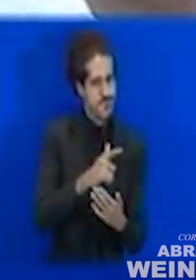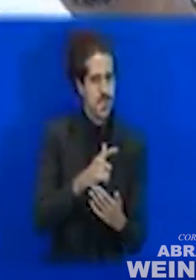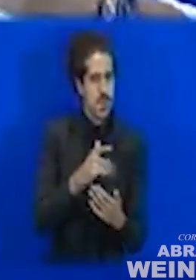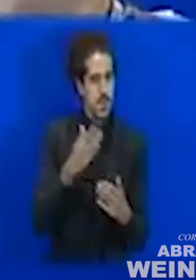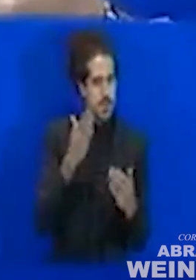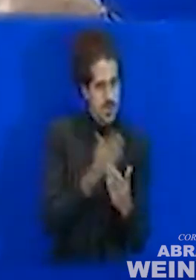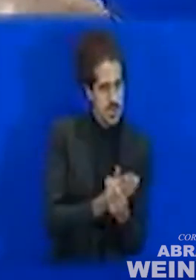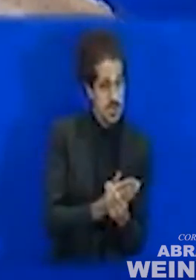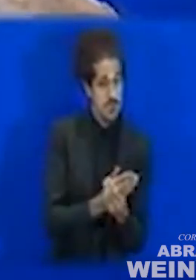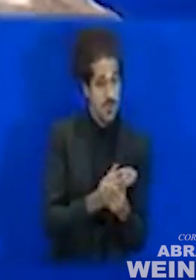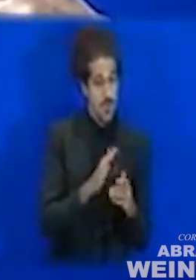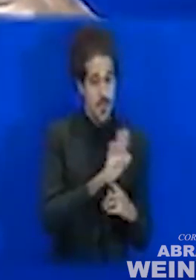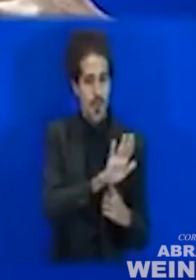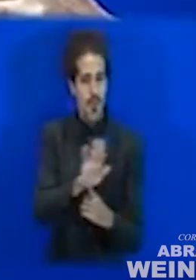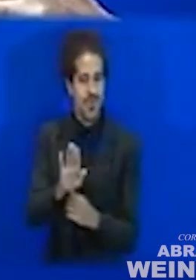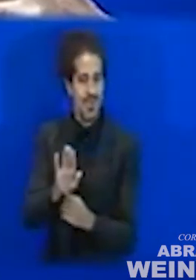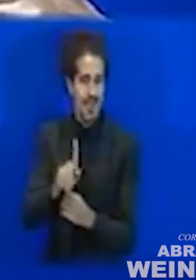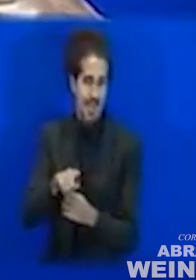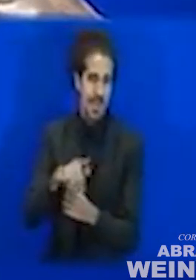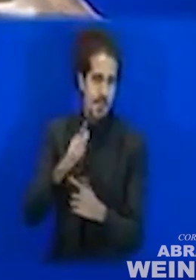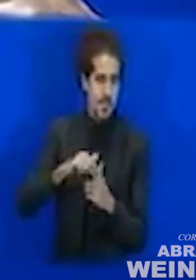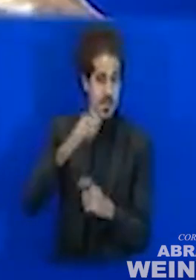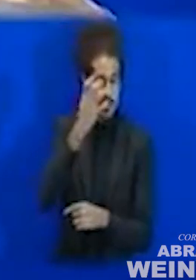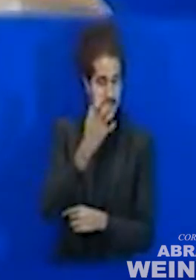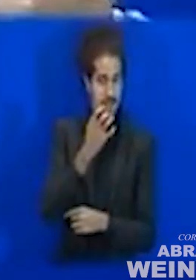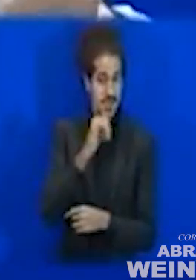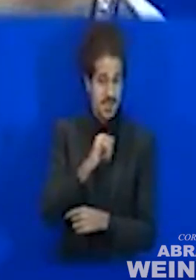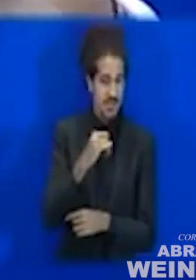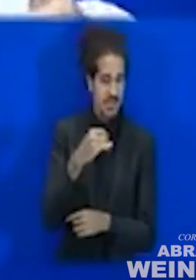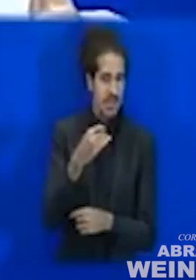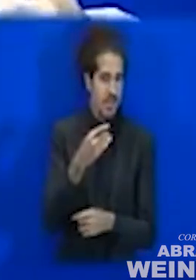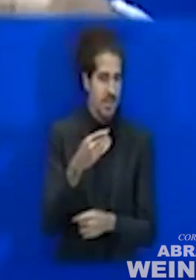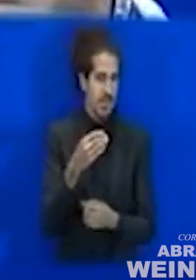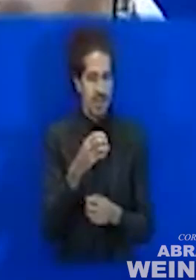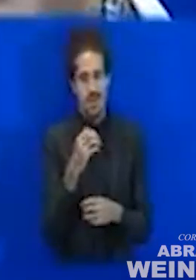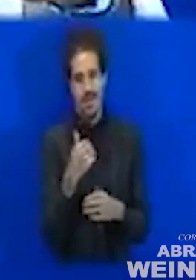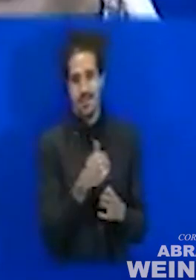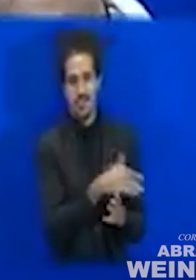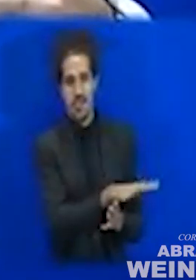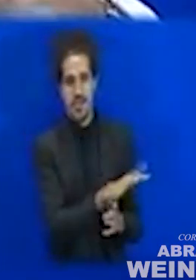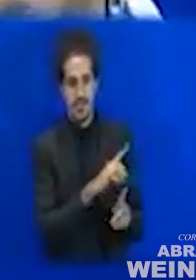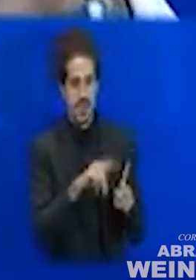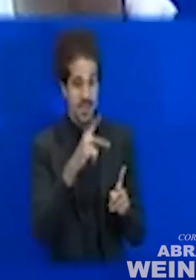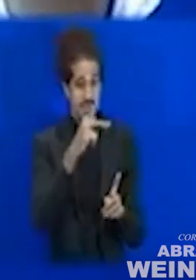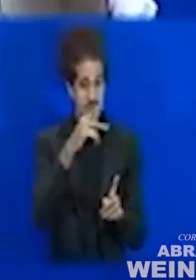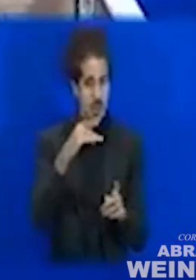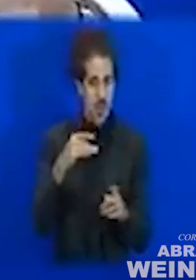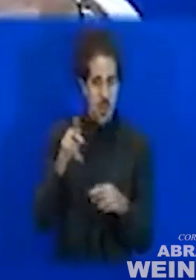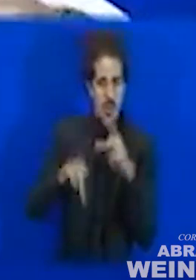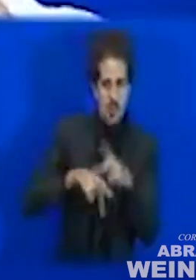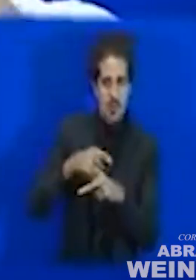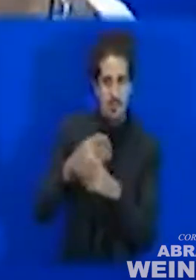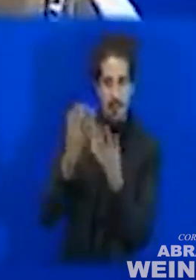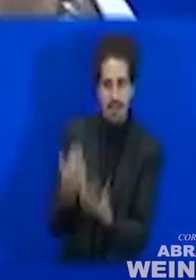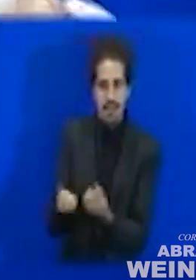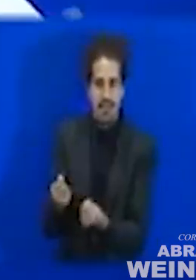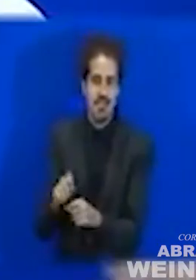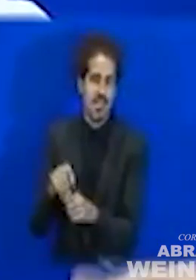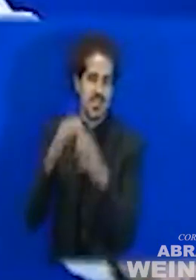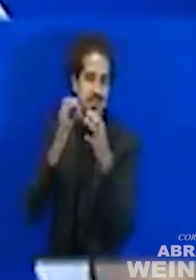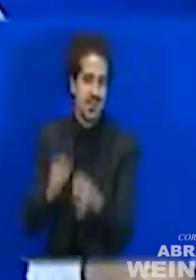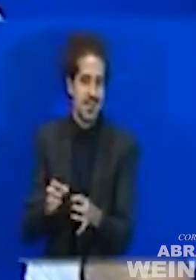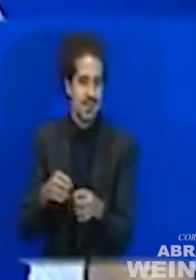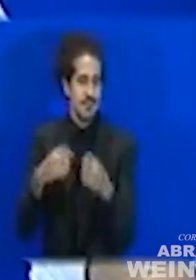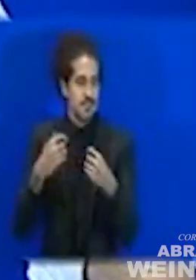barreira e o mau comportamento avança. Então, didaticamente, para a população inteira, tem que mostrar que tem punição e tem,